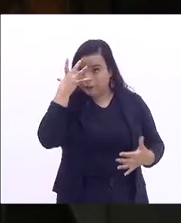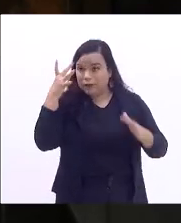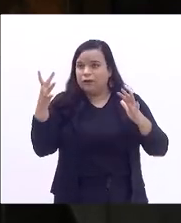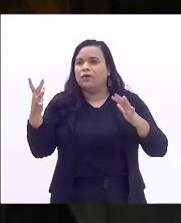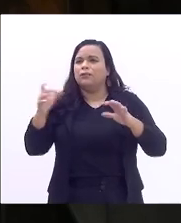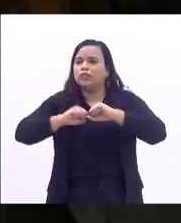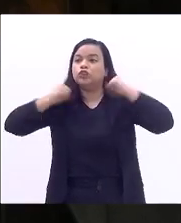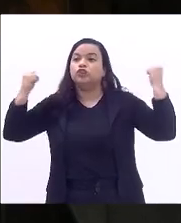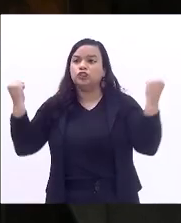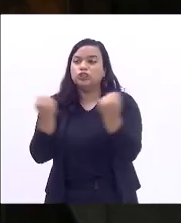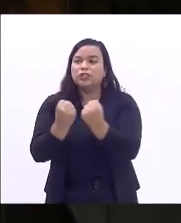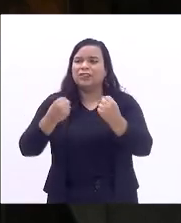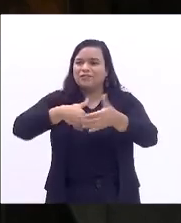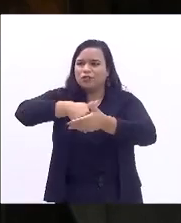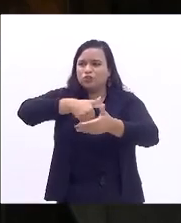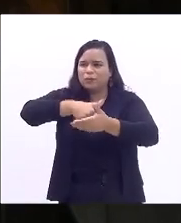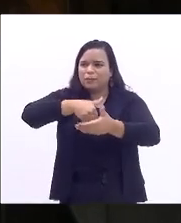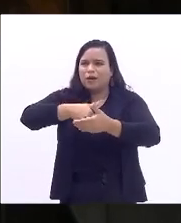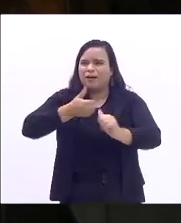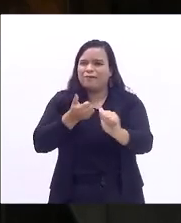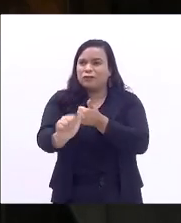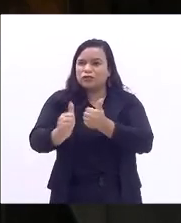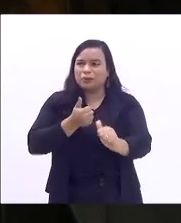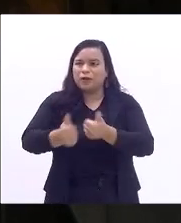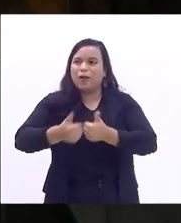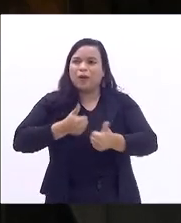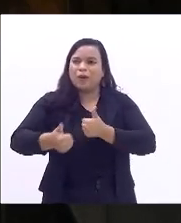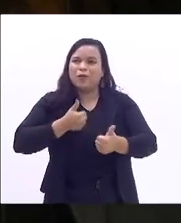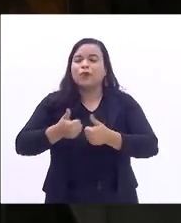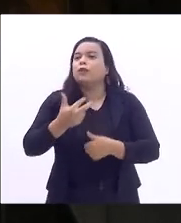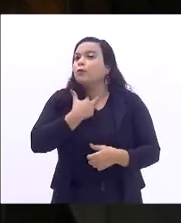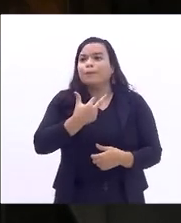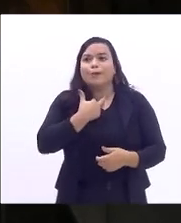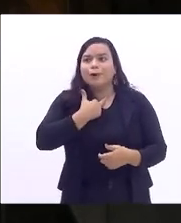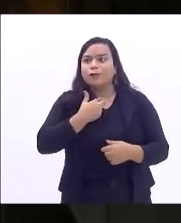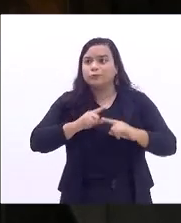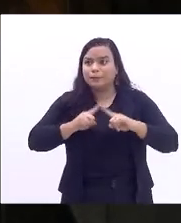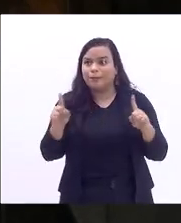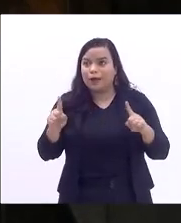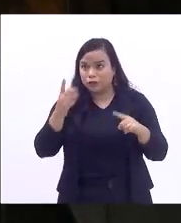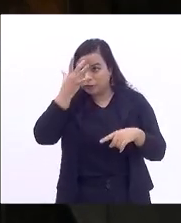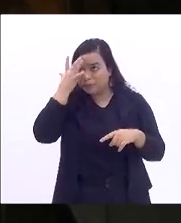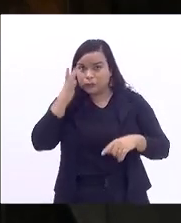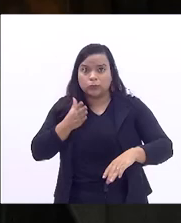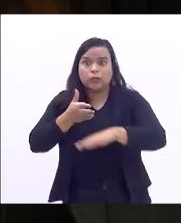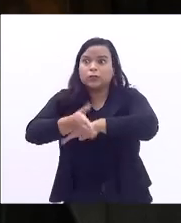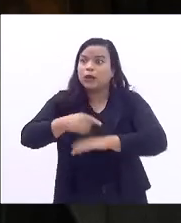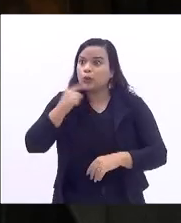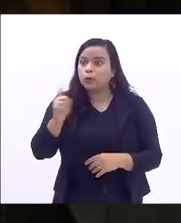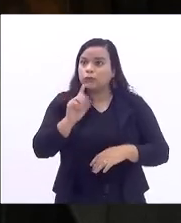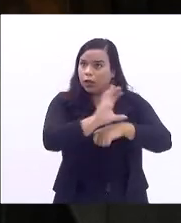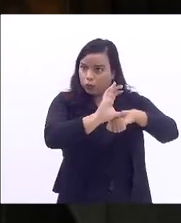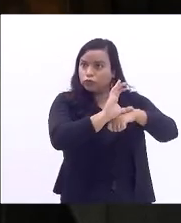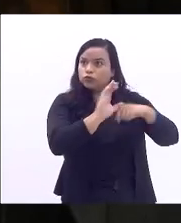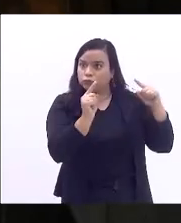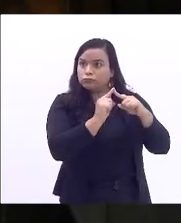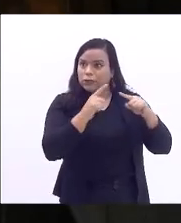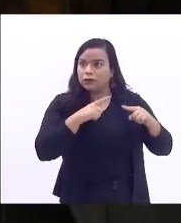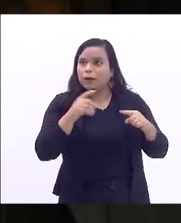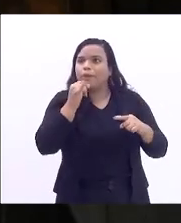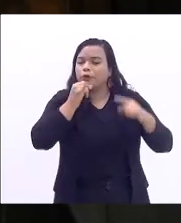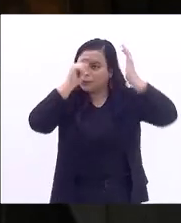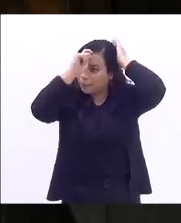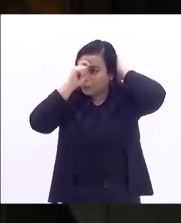nos estádios de futebol mas a constituição já dizia isso mas as pessoas não conseguiram entrar no estádio escrito no boné